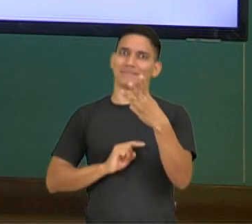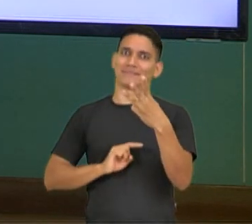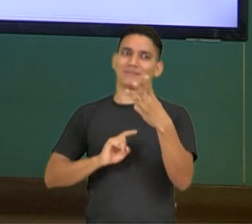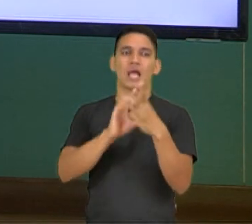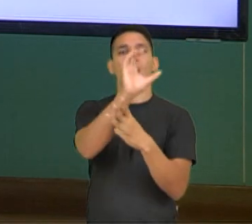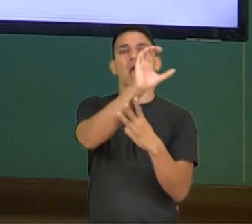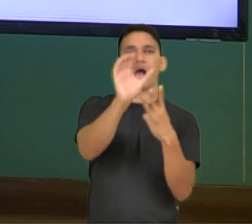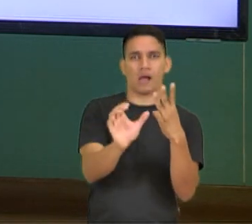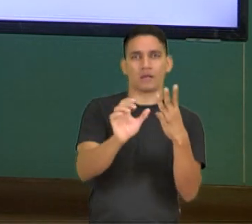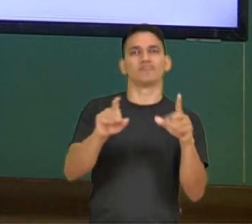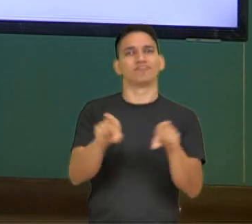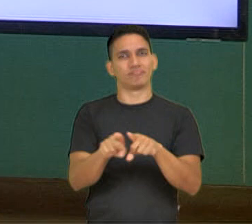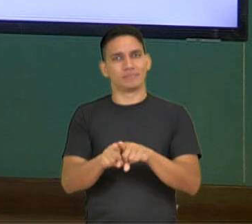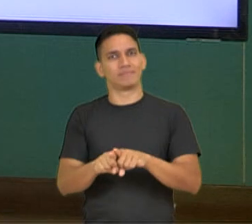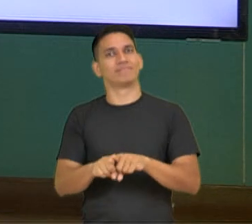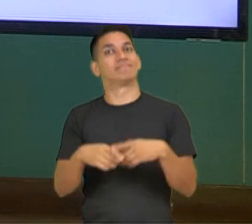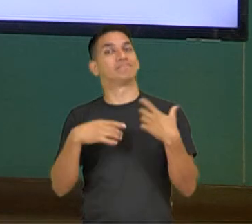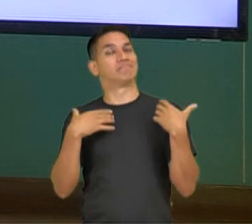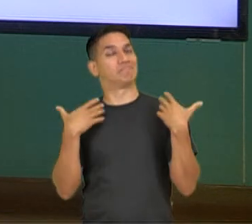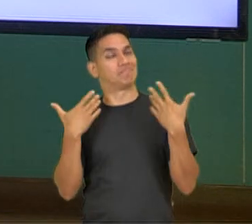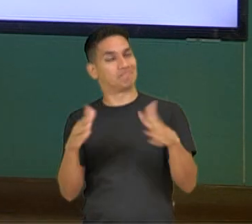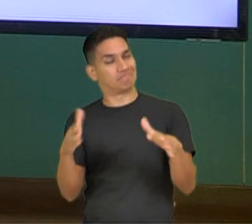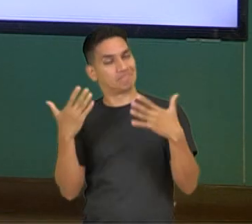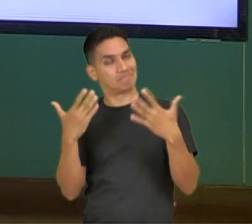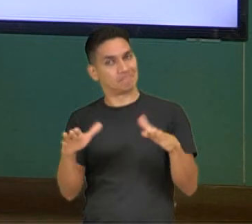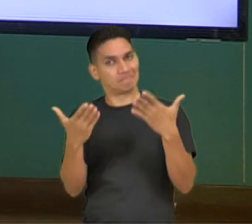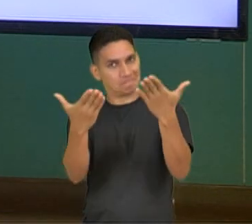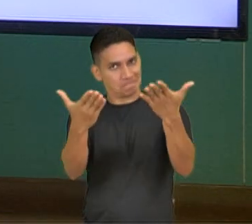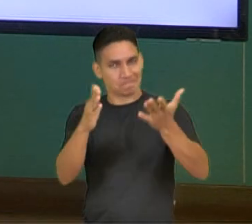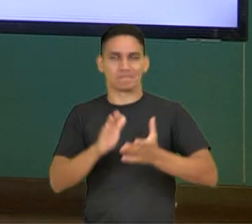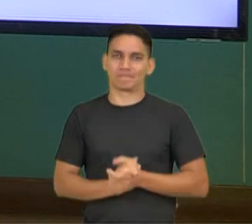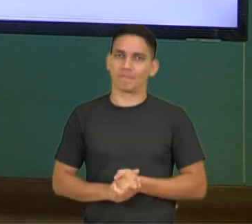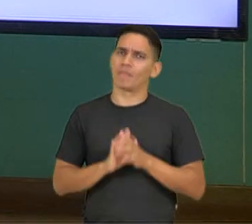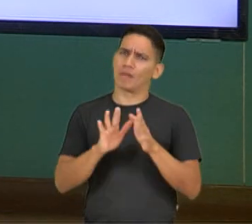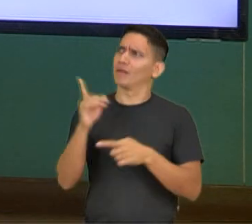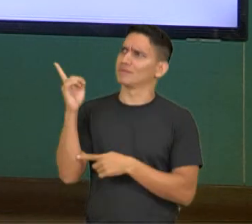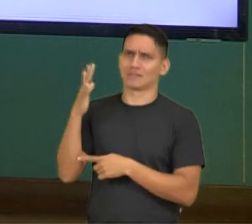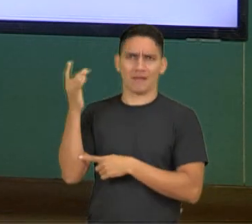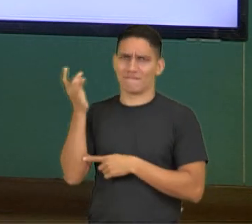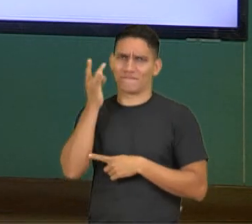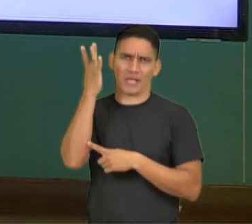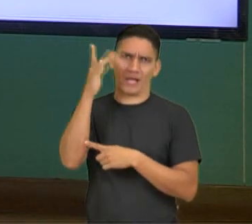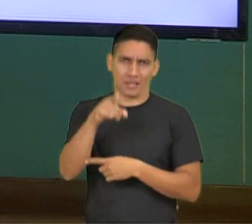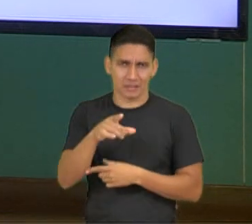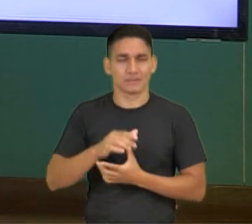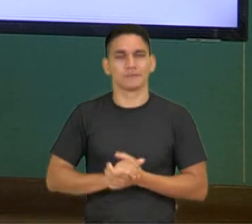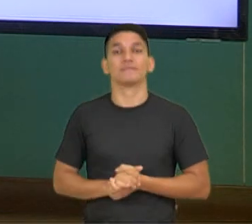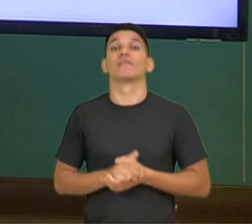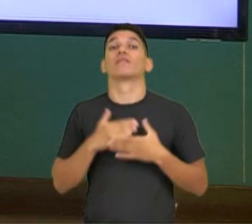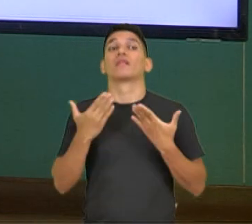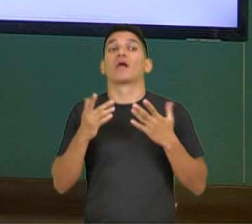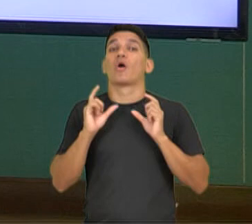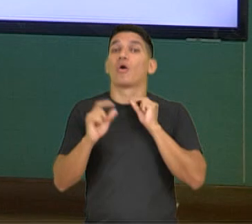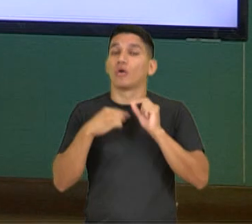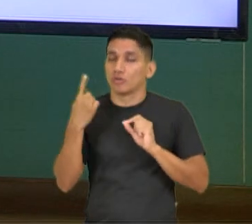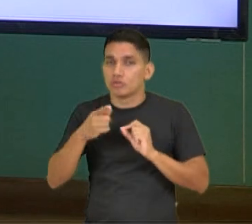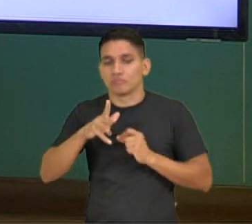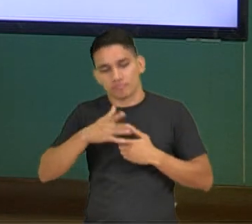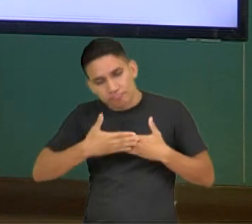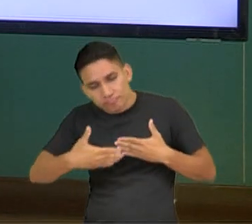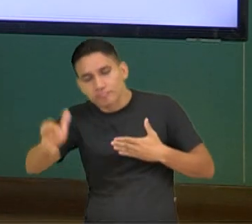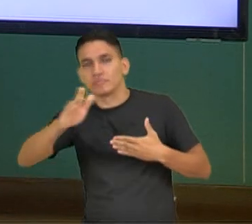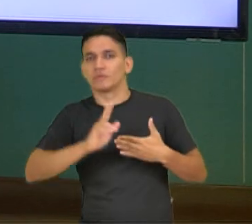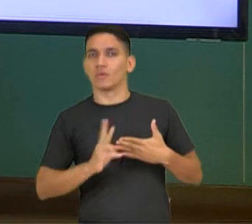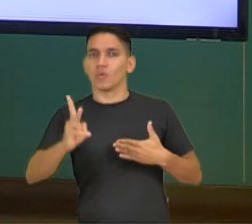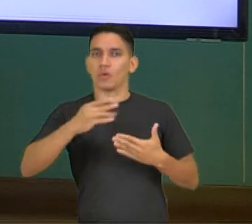3 carbonos. Muito bem! Mas isso aqui está muito fácil. Então, vamos para a